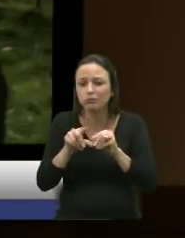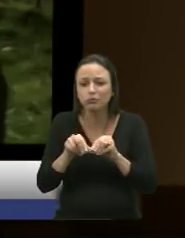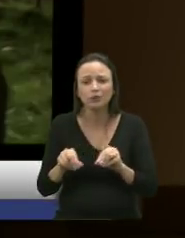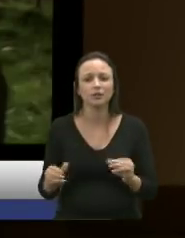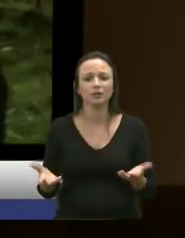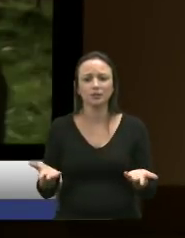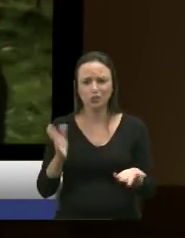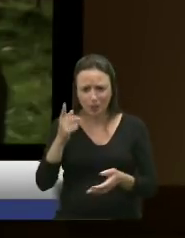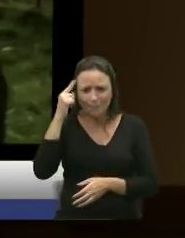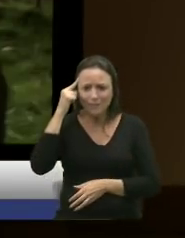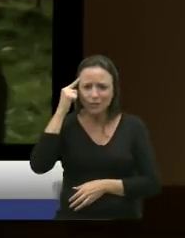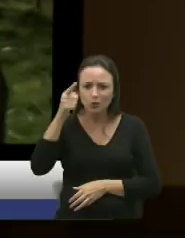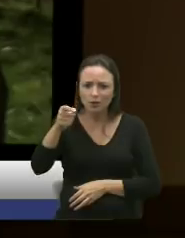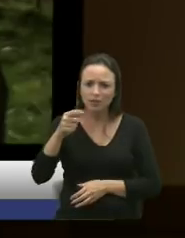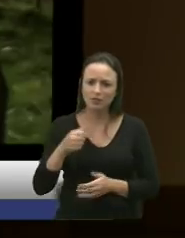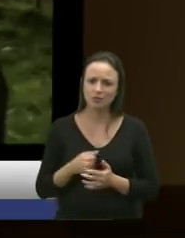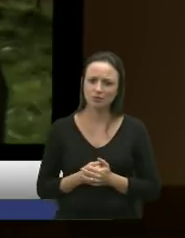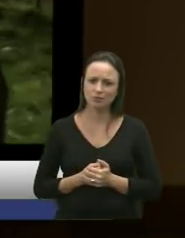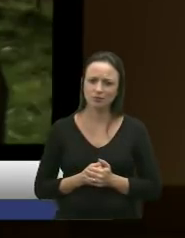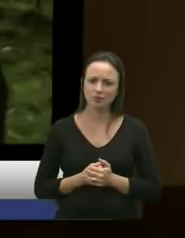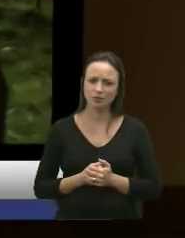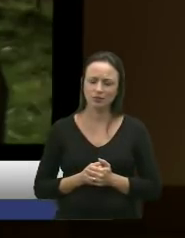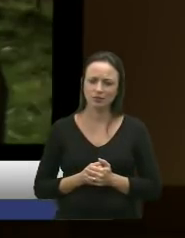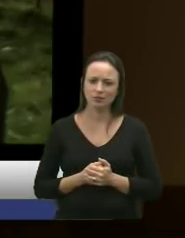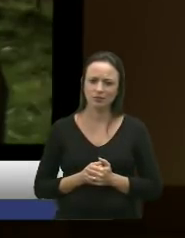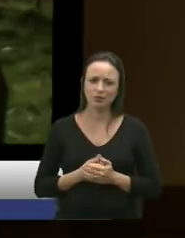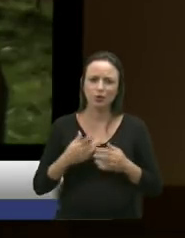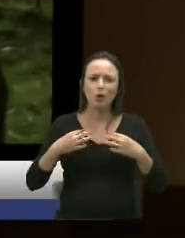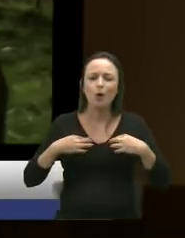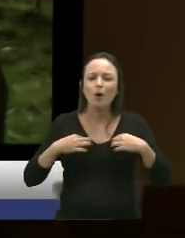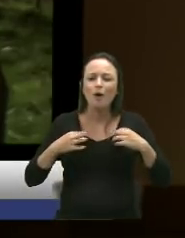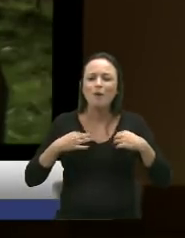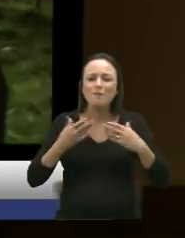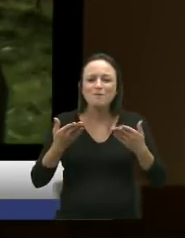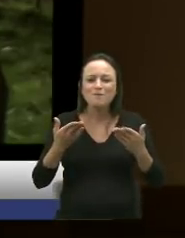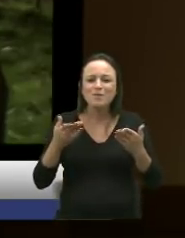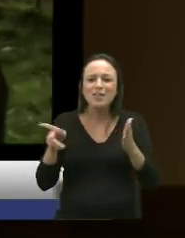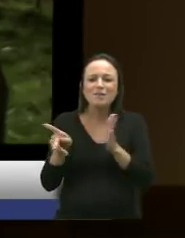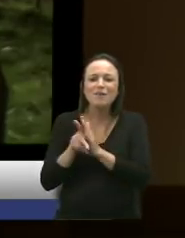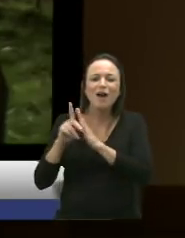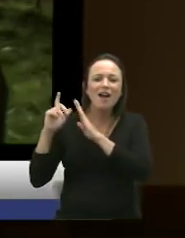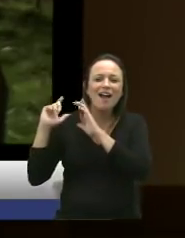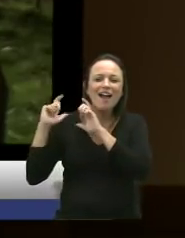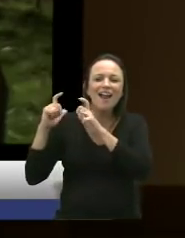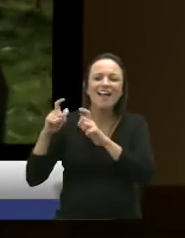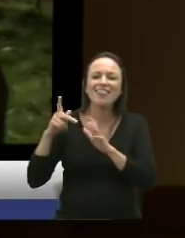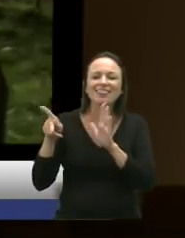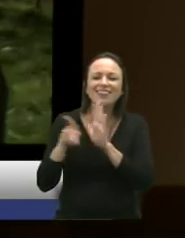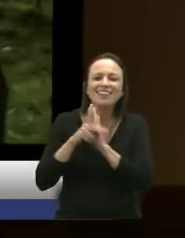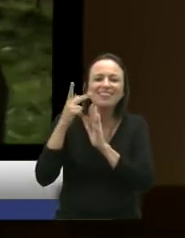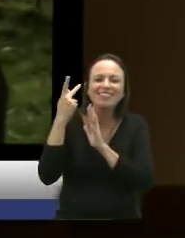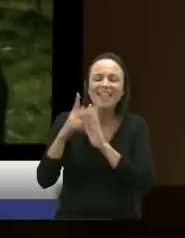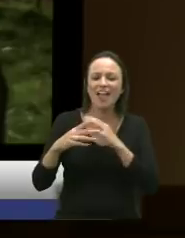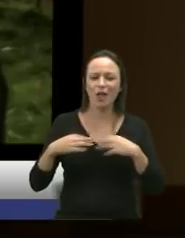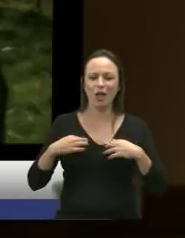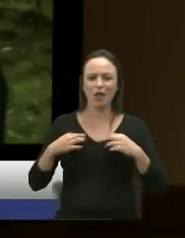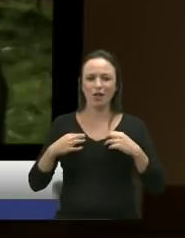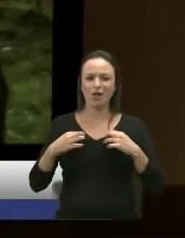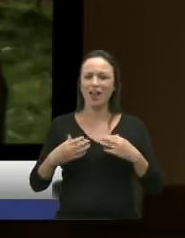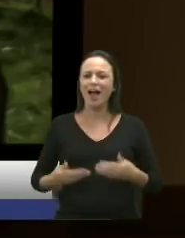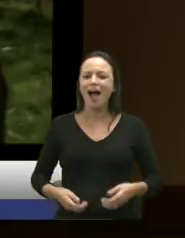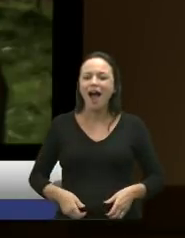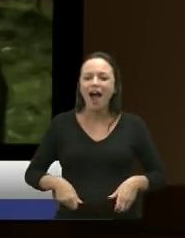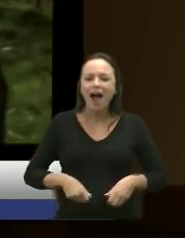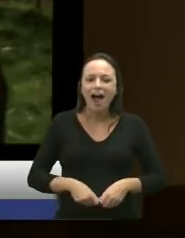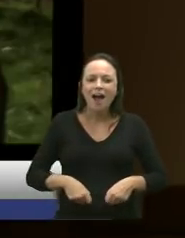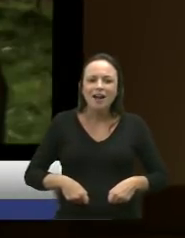Já pensaram nisso? Filmem. Desse traje típico, clássico de vovozinho brasileiro, com essa calça na mesma